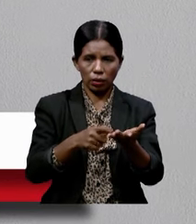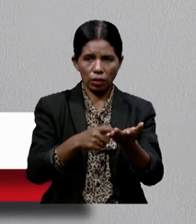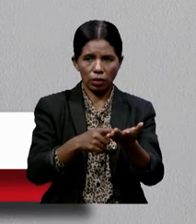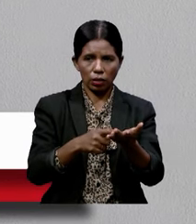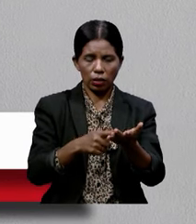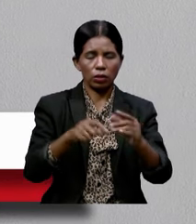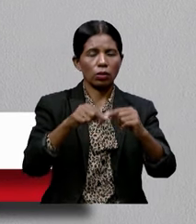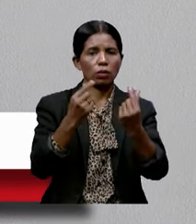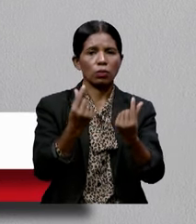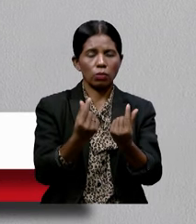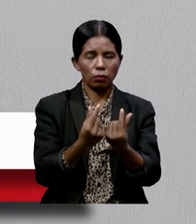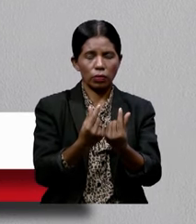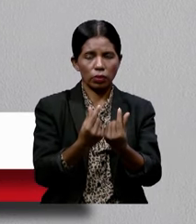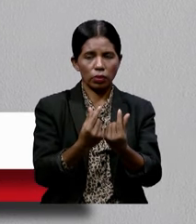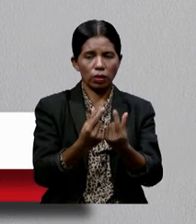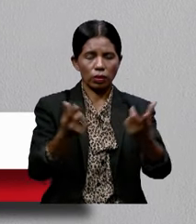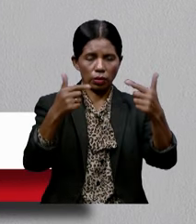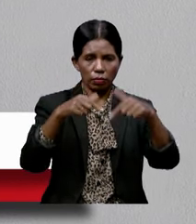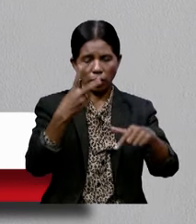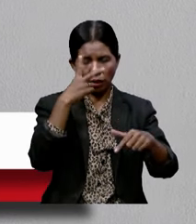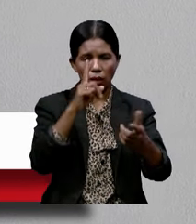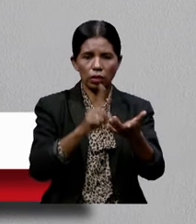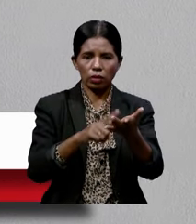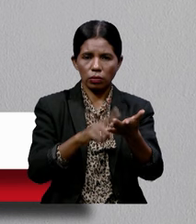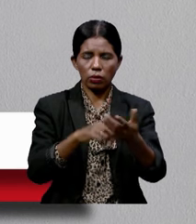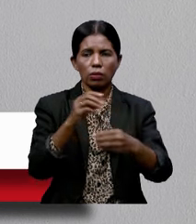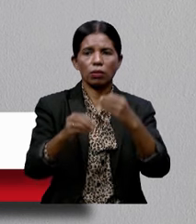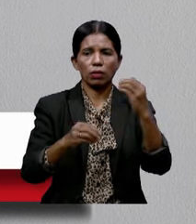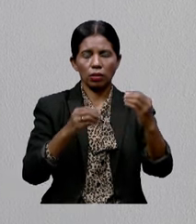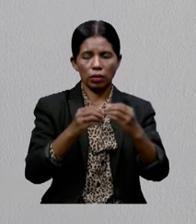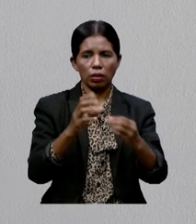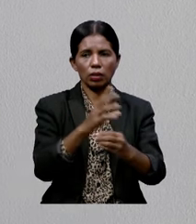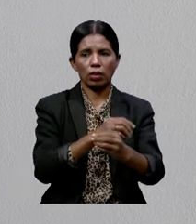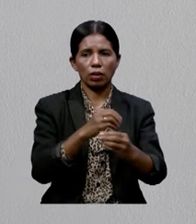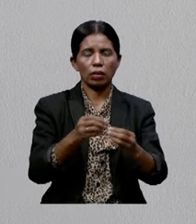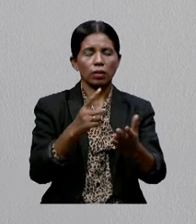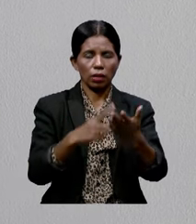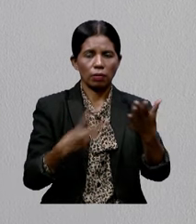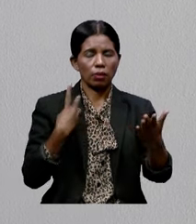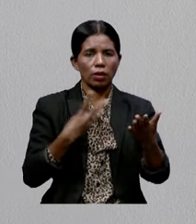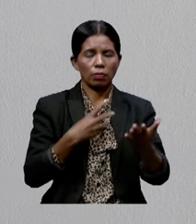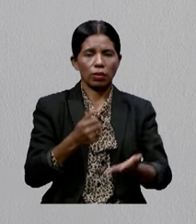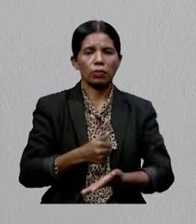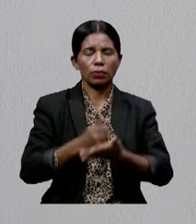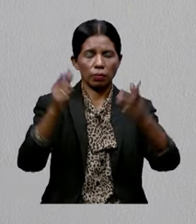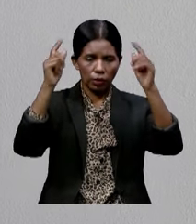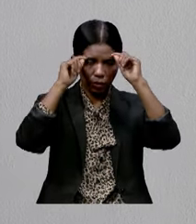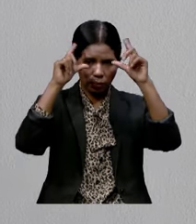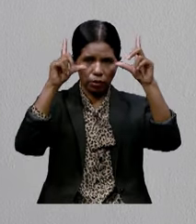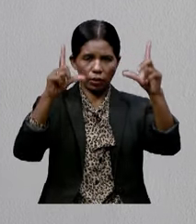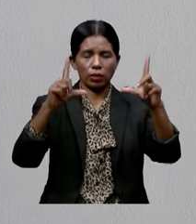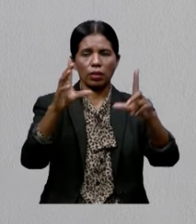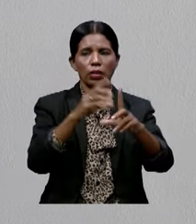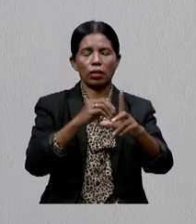technical group to come over and discuss further on what it is that Timor-Leste need